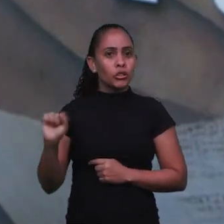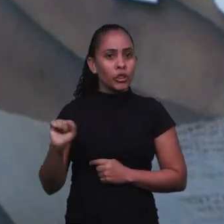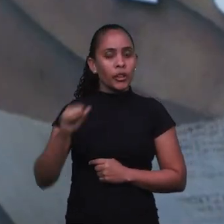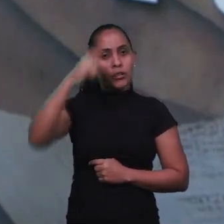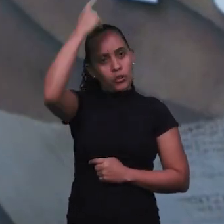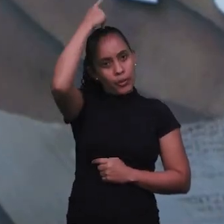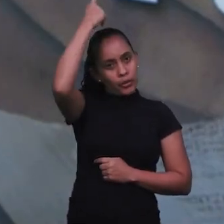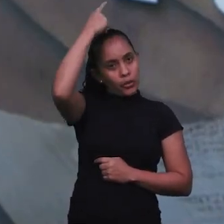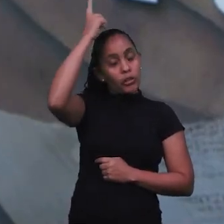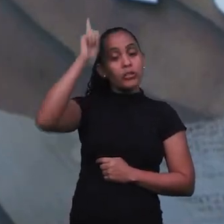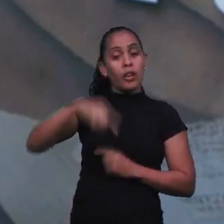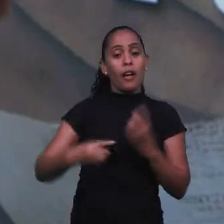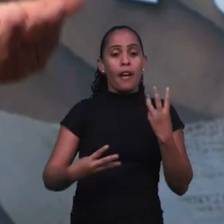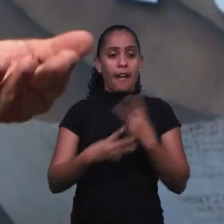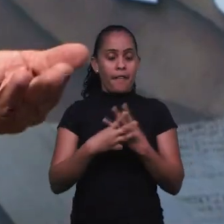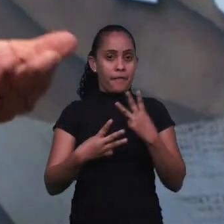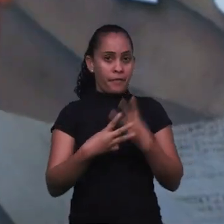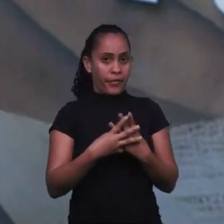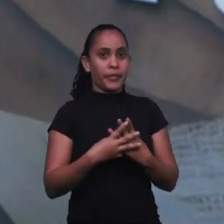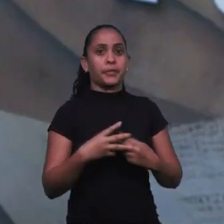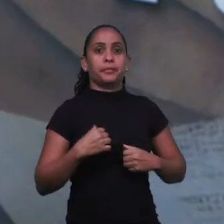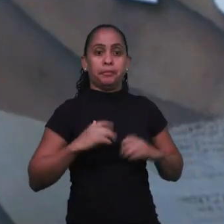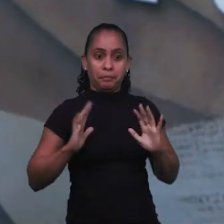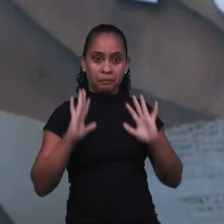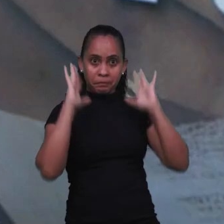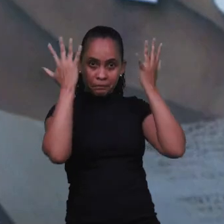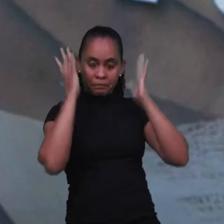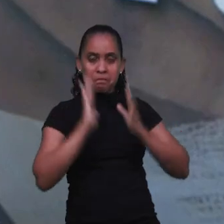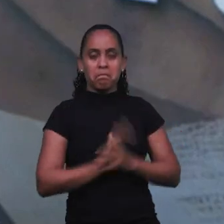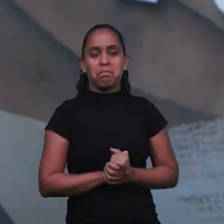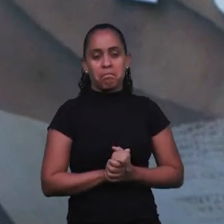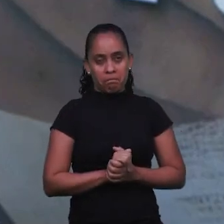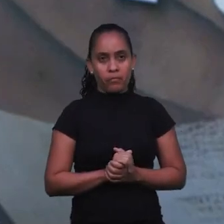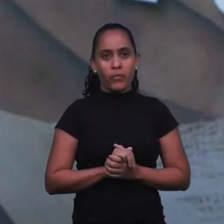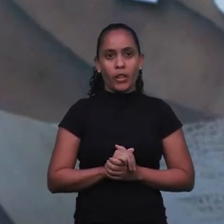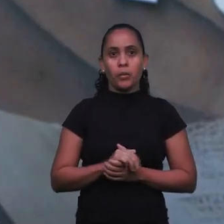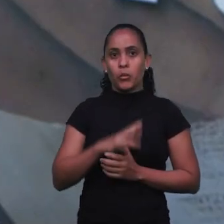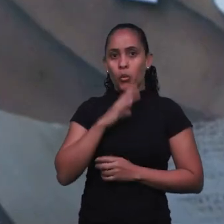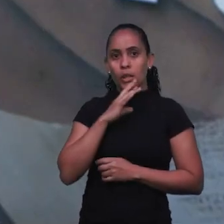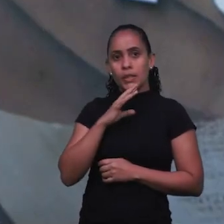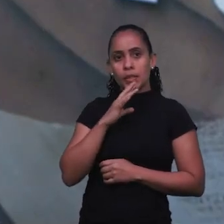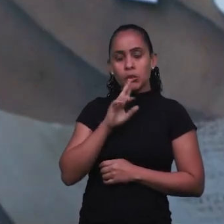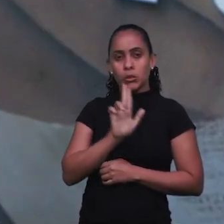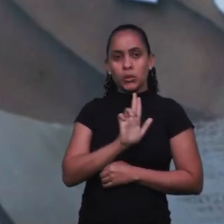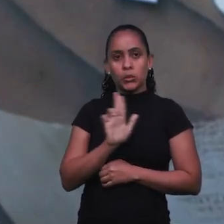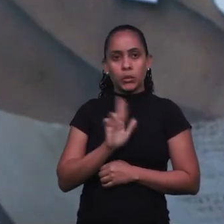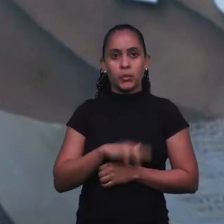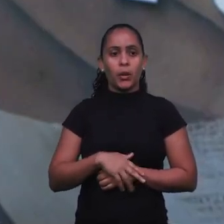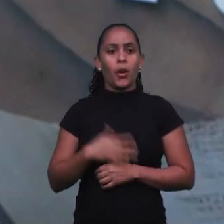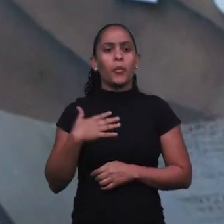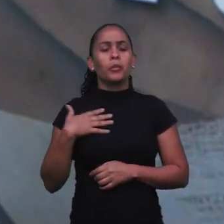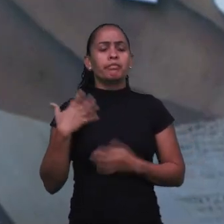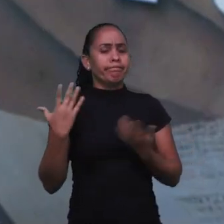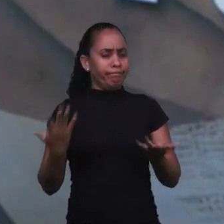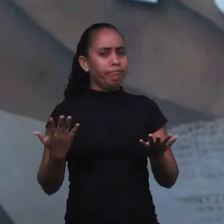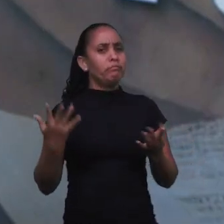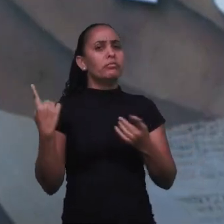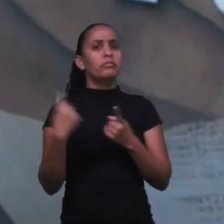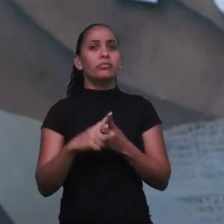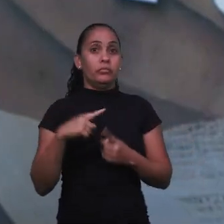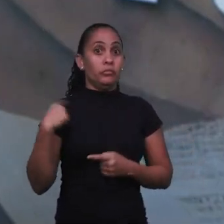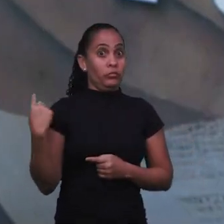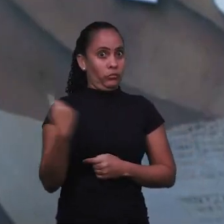Pentecostes, que era a festa judaica. Por isso que é chamado de... Por que então